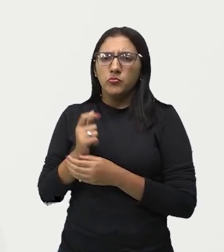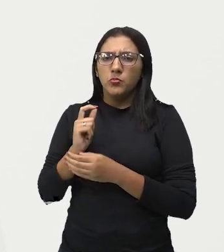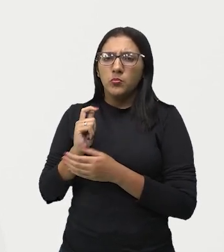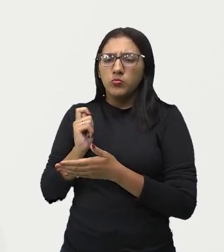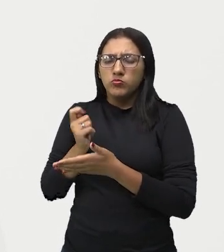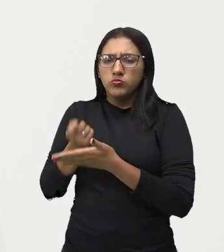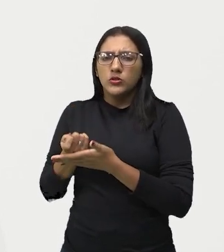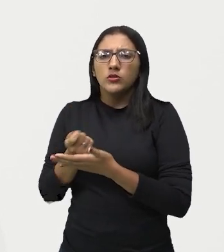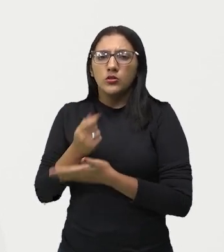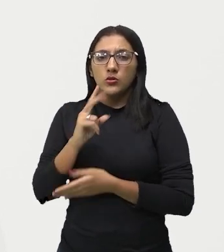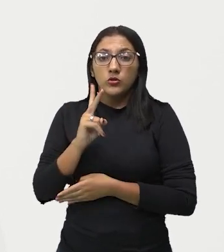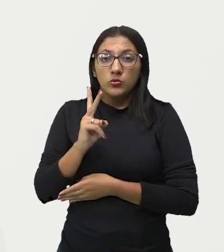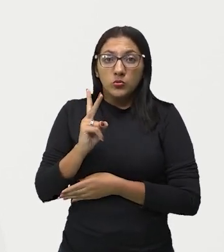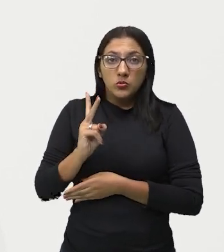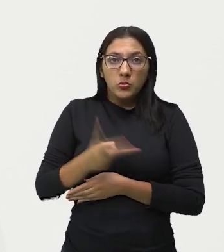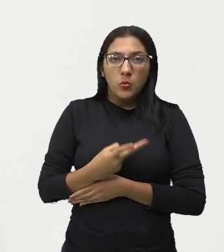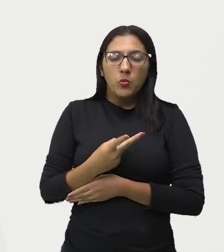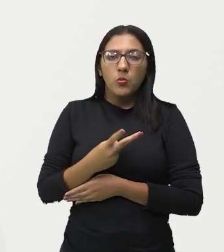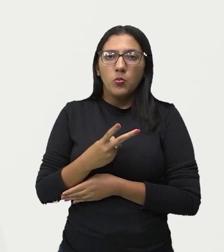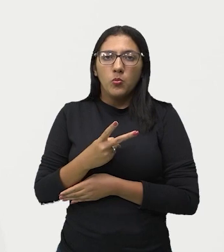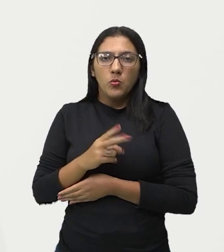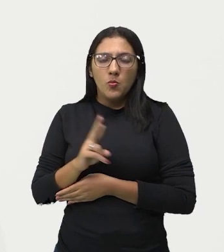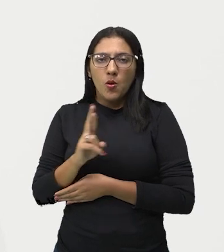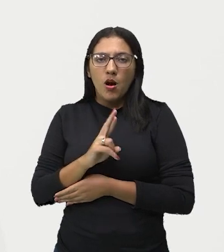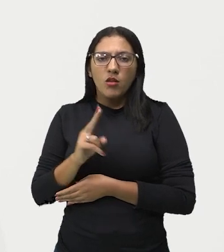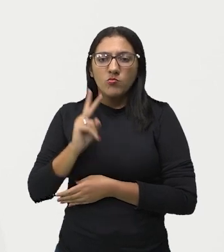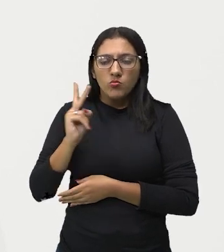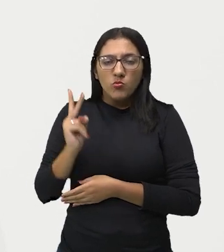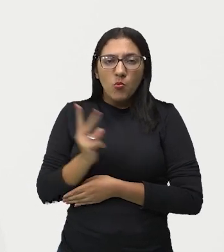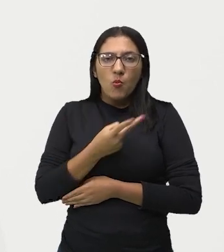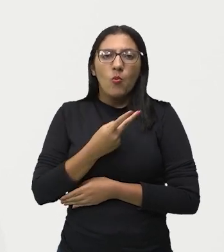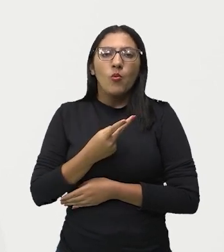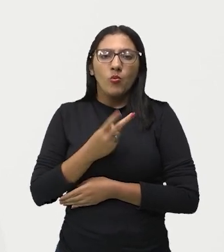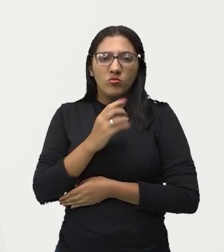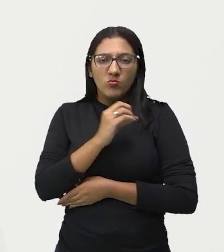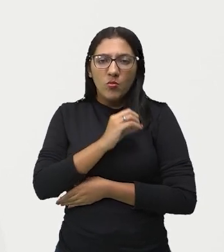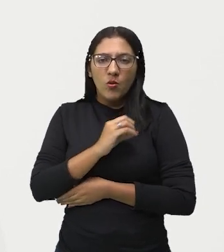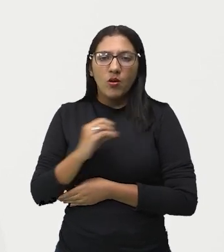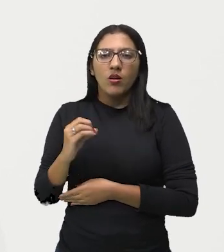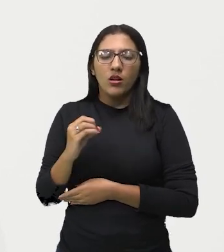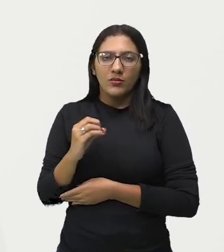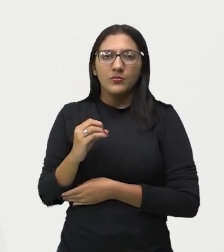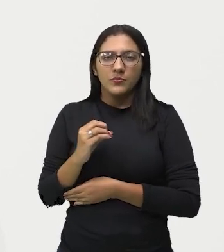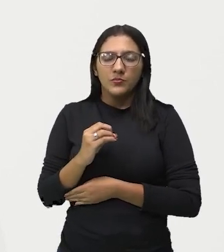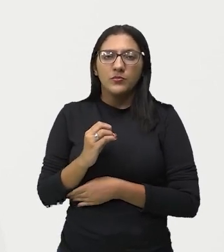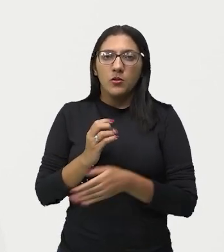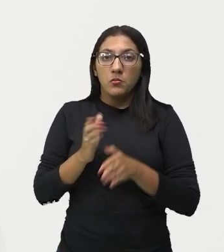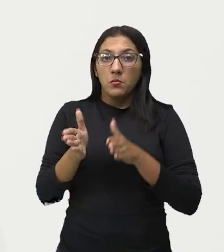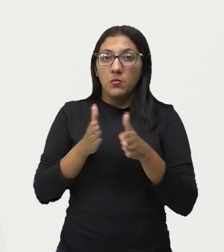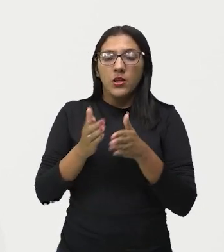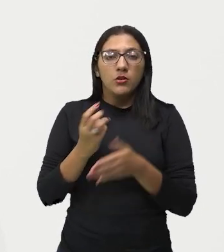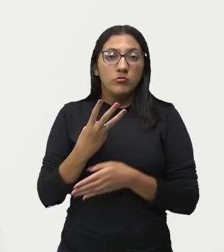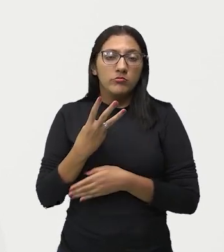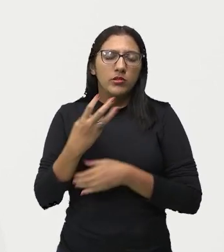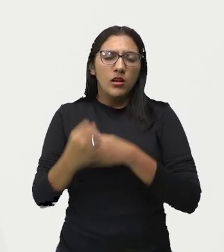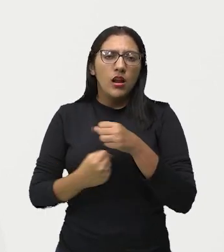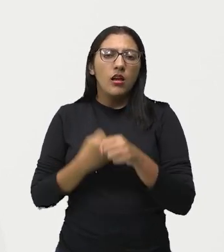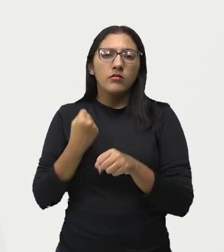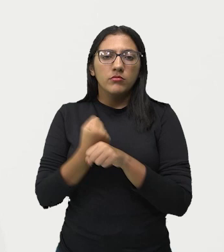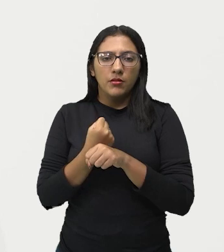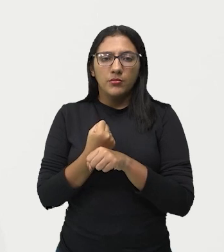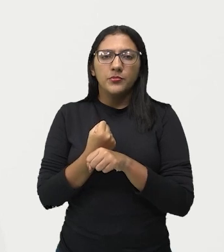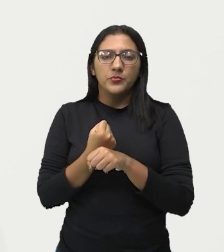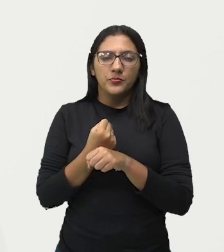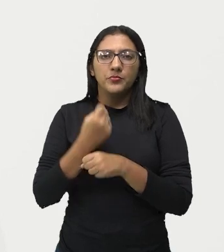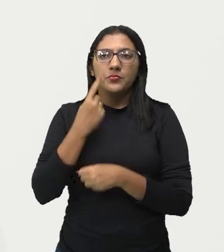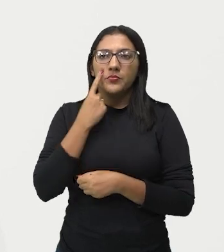por 3 anos. Carlos aplicou R$ 2.000 por 3 anos. Olha aqui, ó.